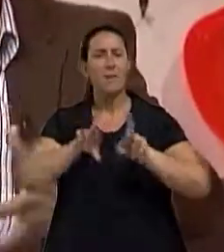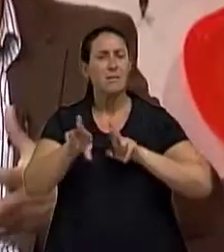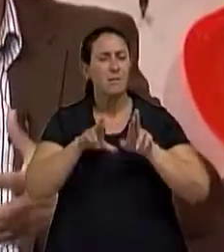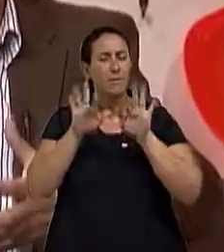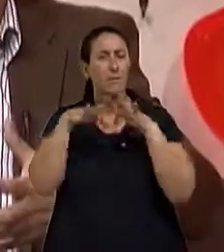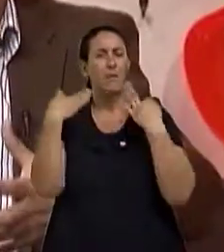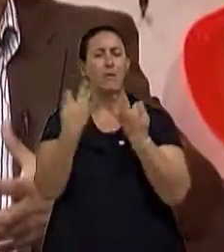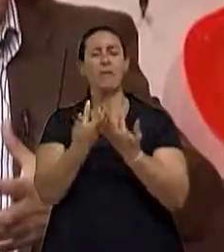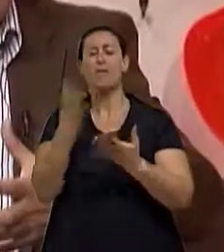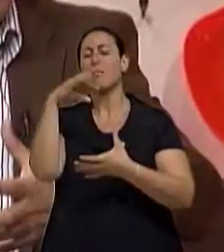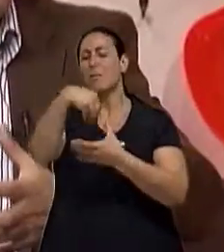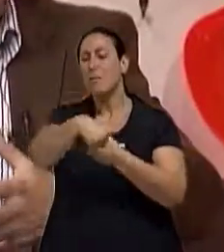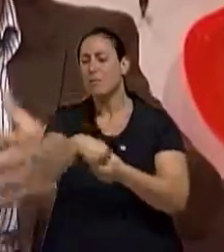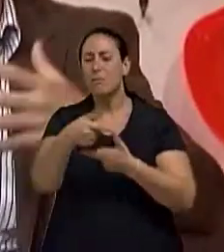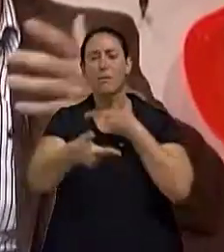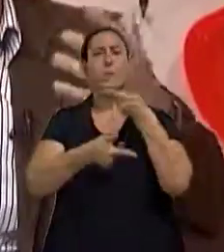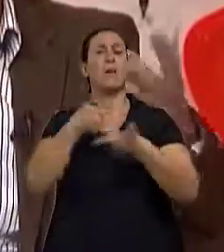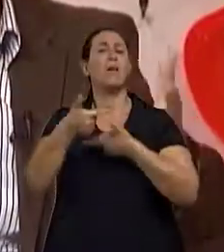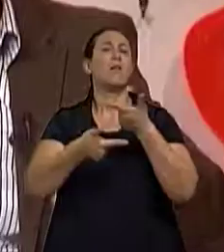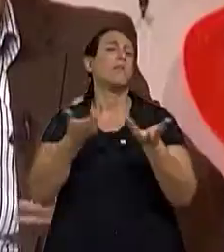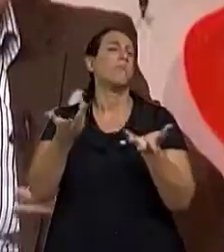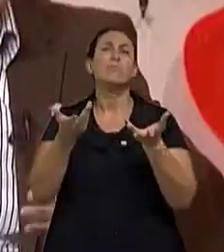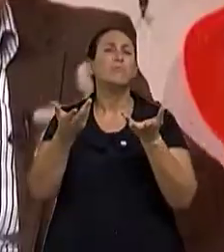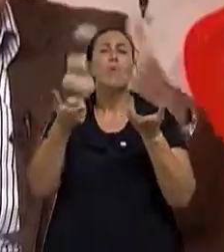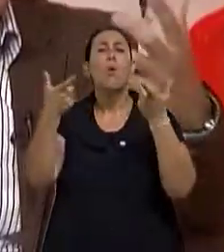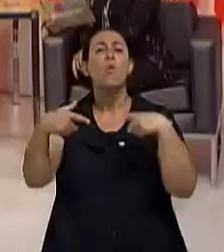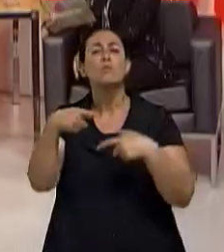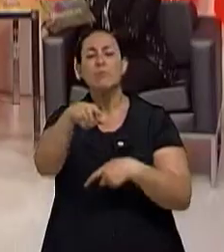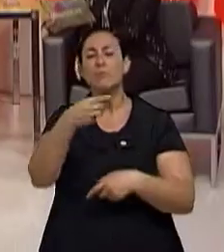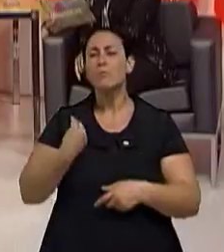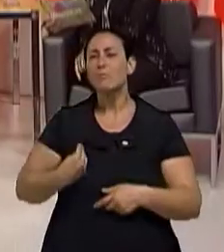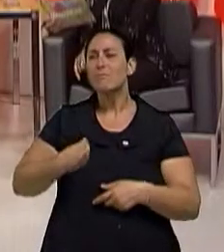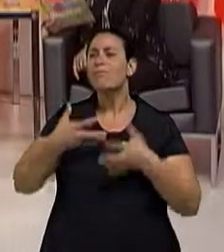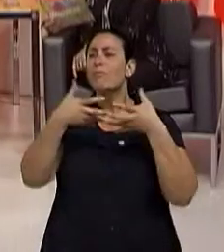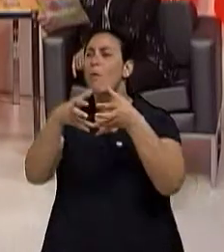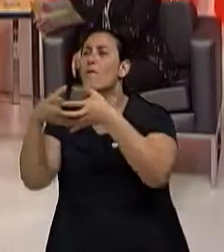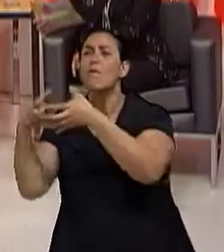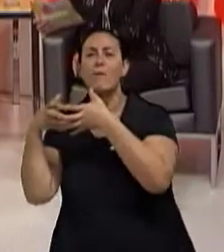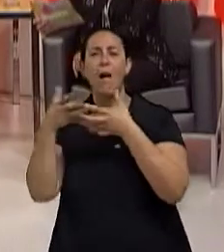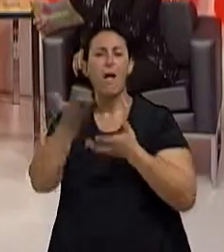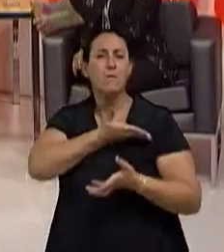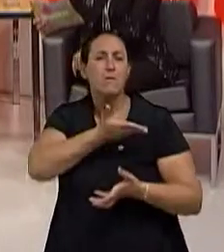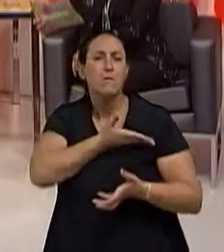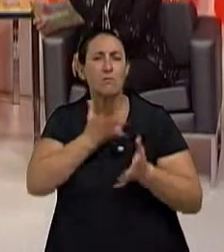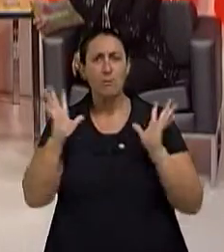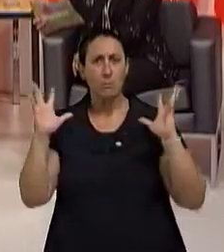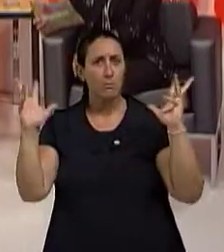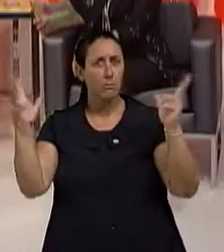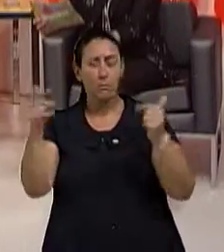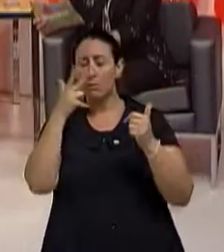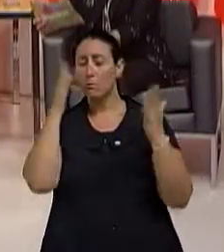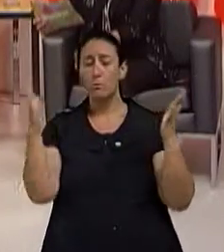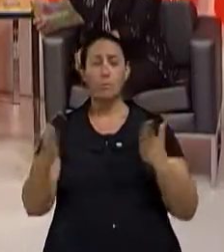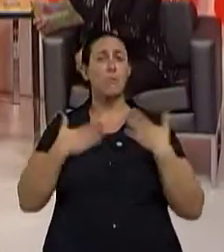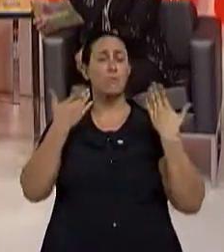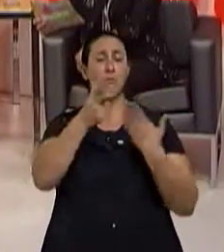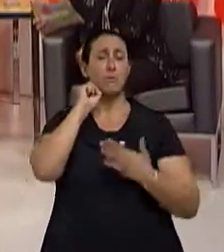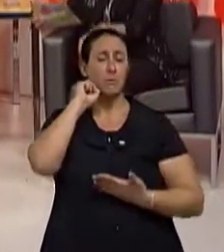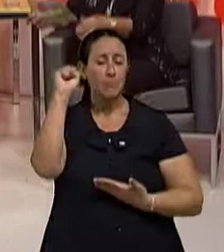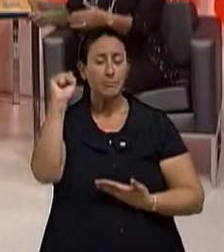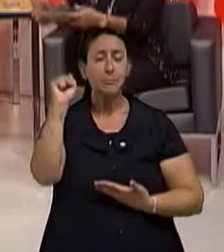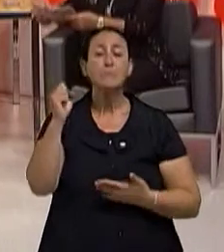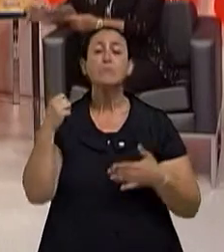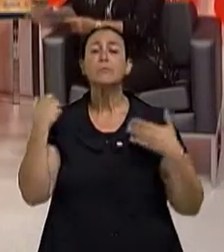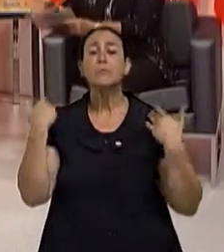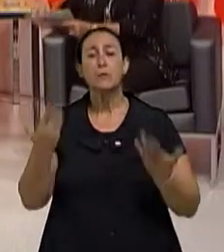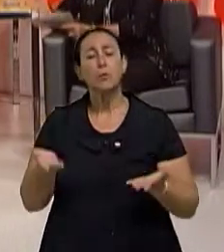seja no meio de trabalho, seja onde ela vive, seja com os amigos. Isso abala todo mundo. Então, uma das coisas